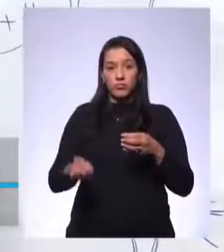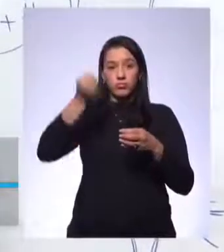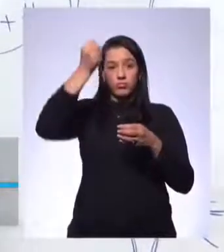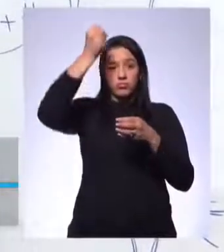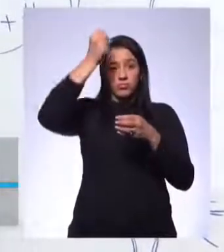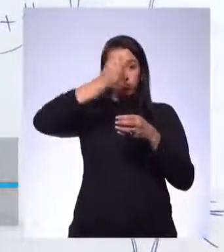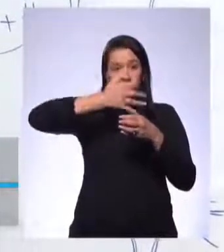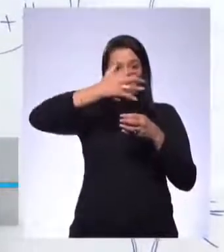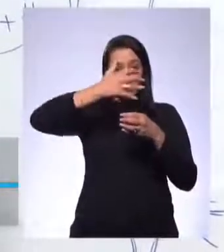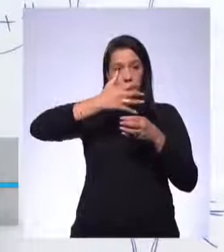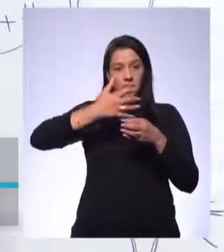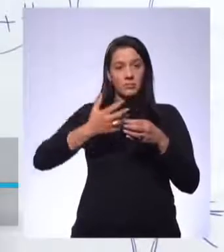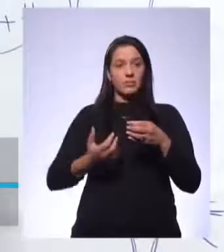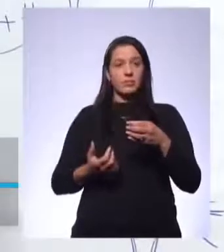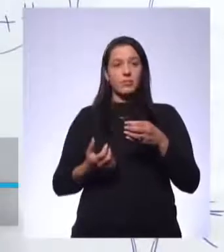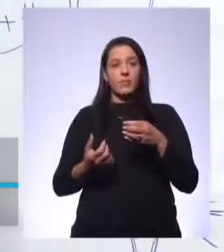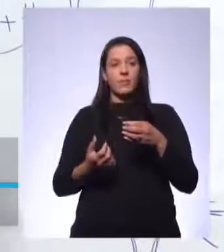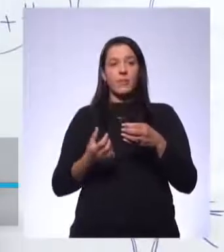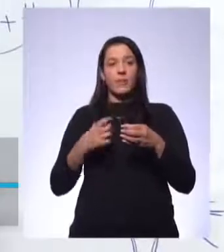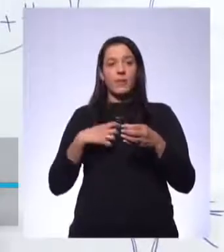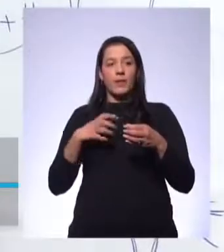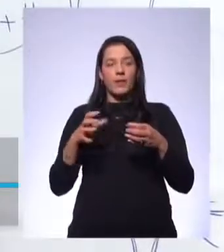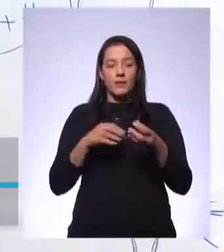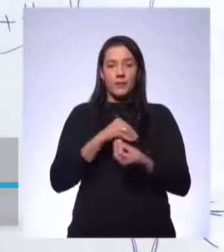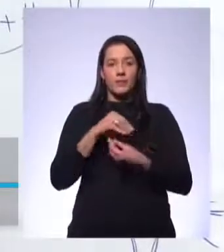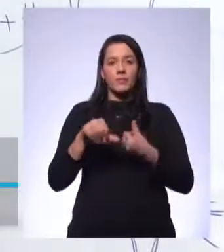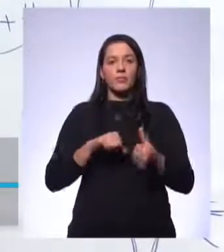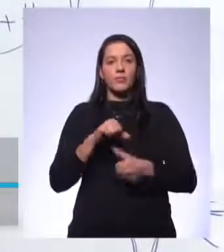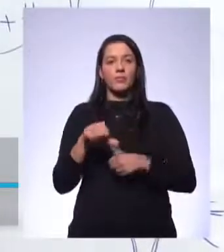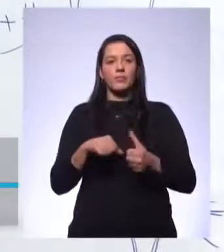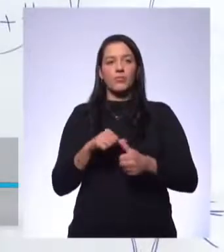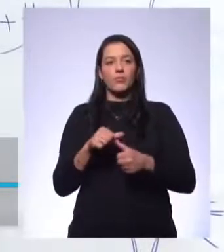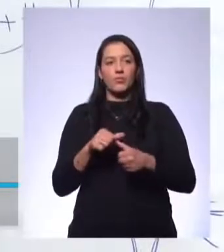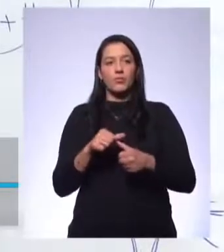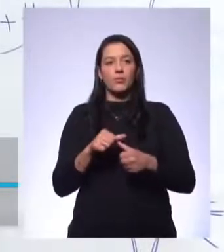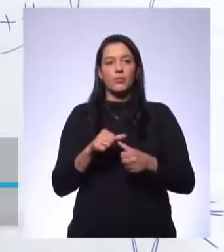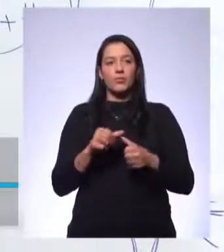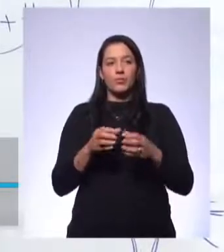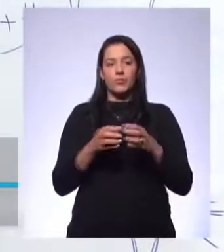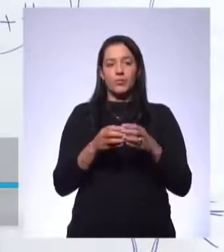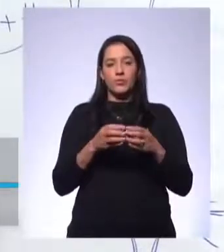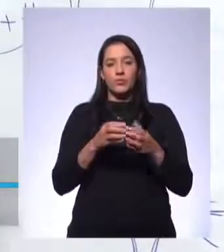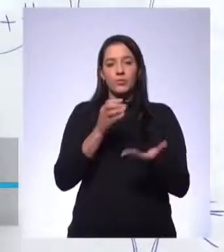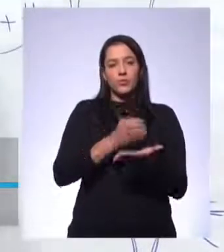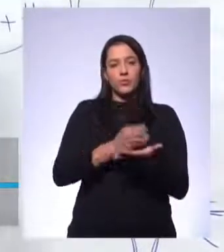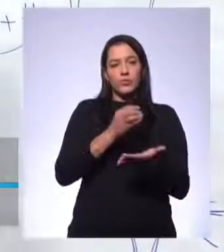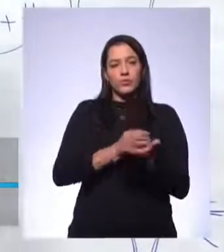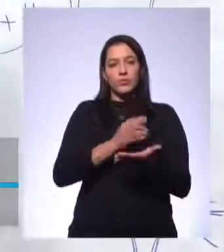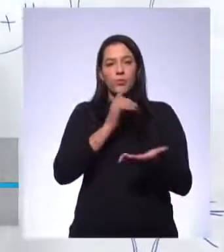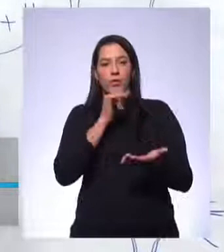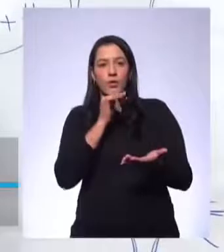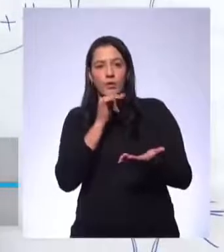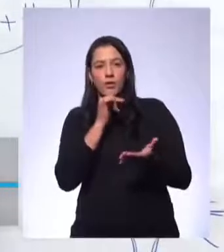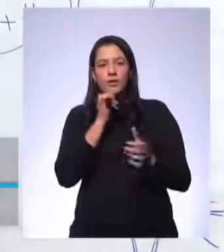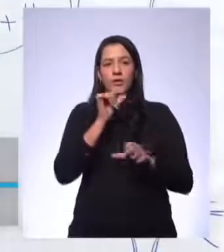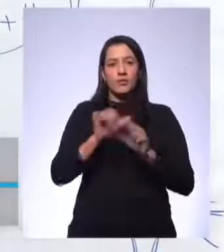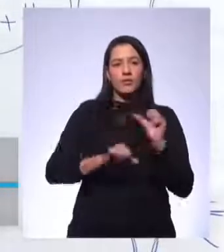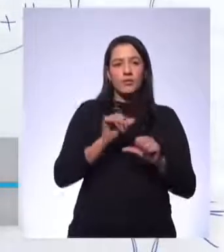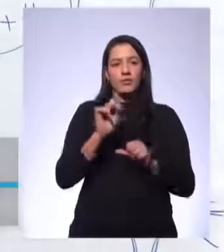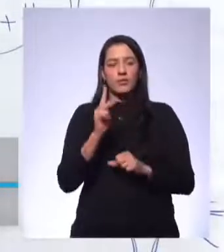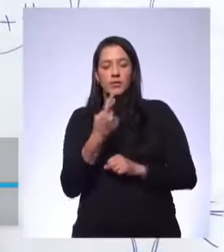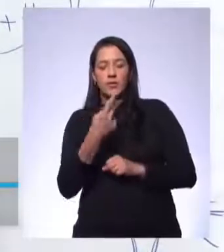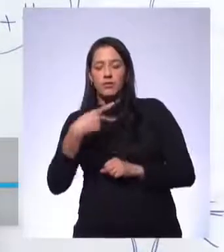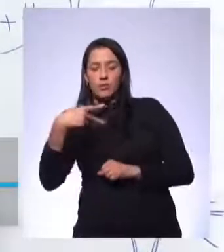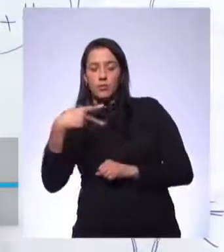você jogar um pouquinho de sal, ele acaba alterando um pouco o estado ali da água, porque já não é mais água, é H2O,